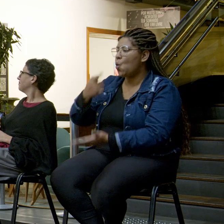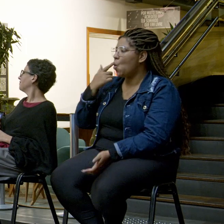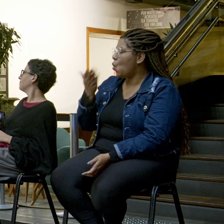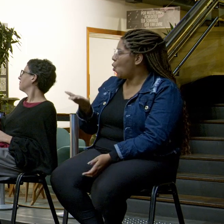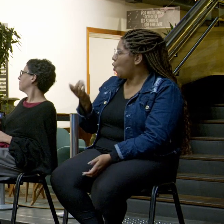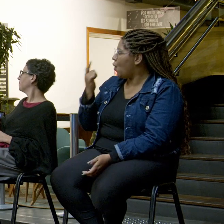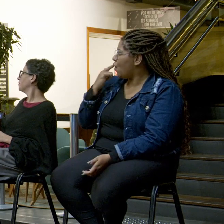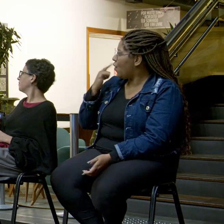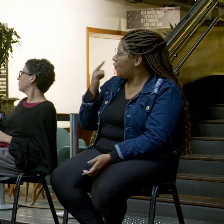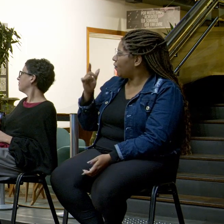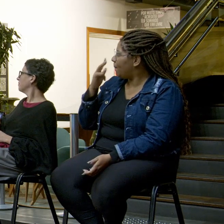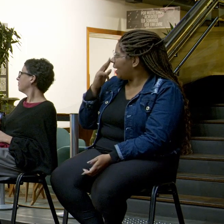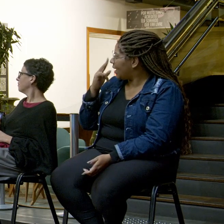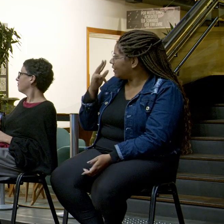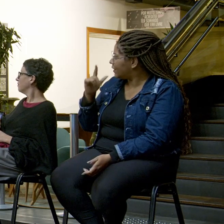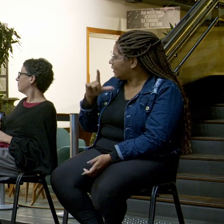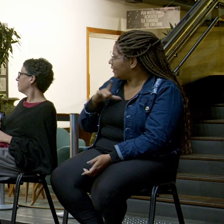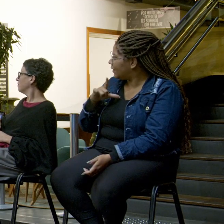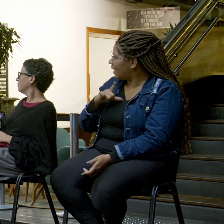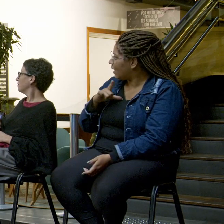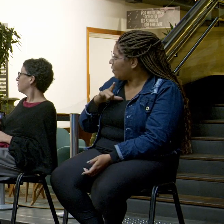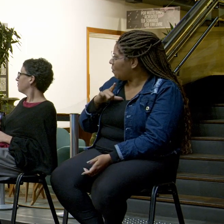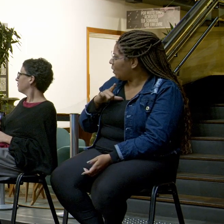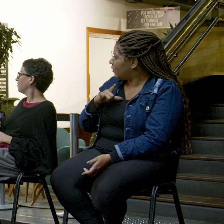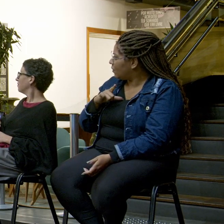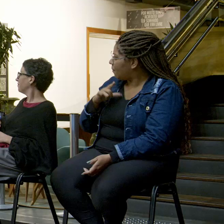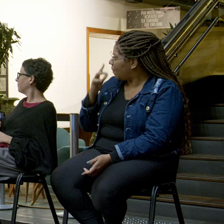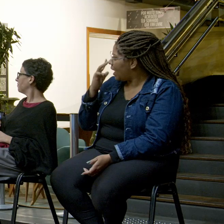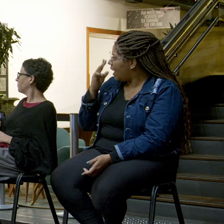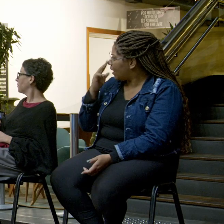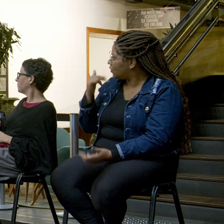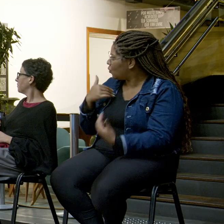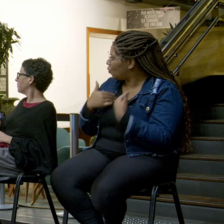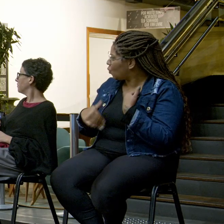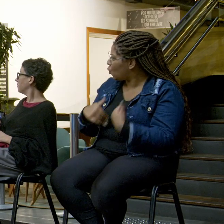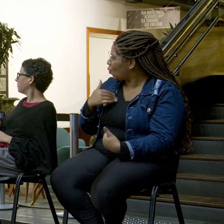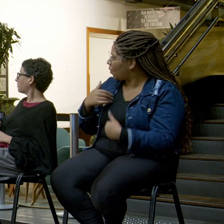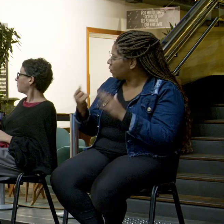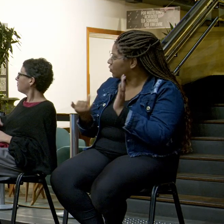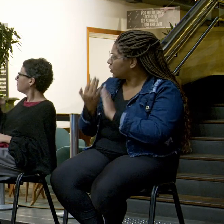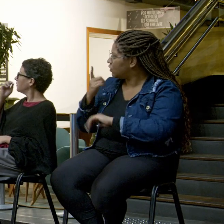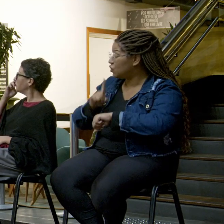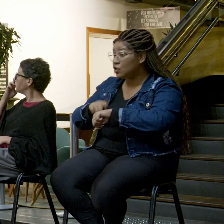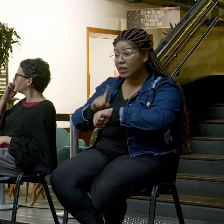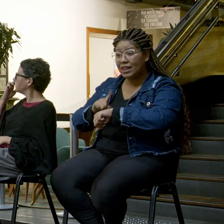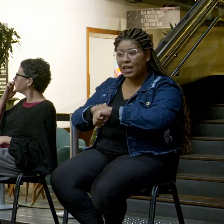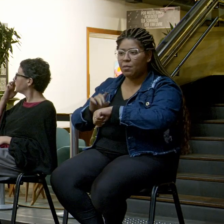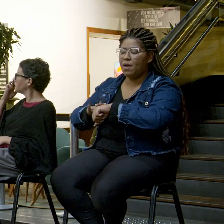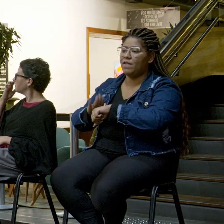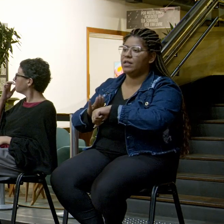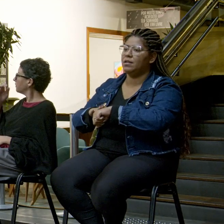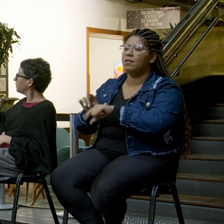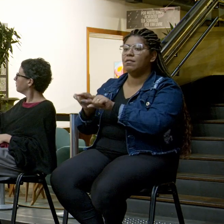tem uma escala, não dá para pensar, deixar de pensar no corpo que faz isso, no tempo que faz isso. e